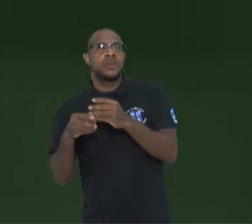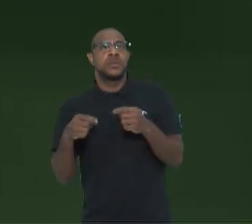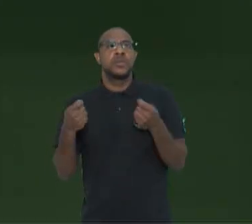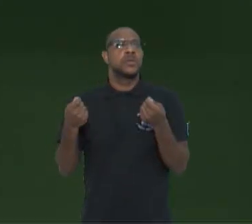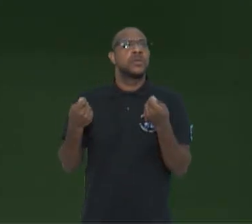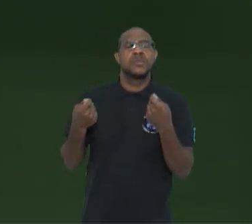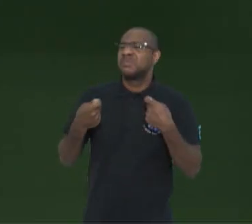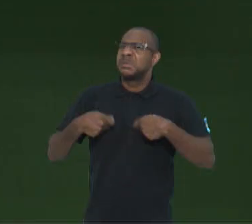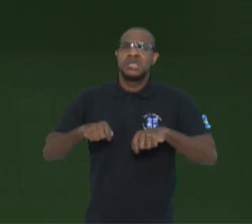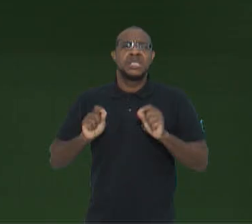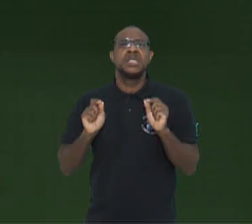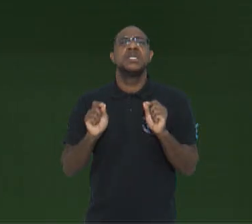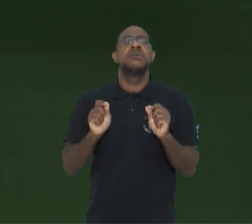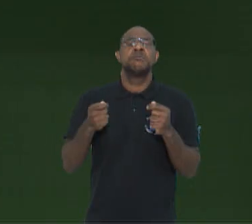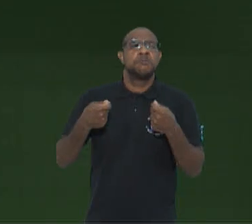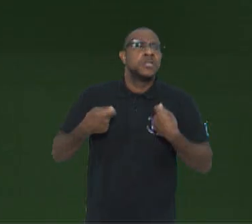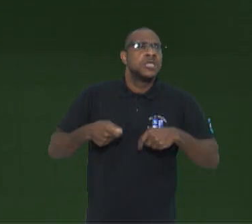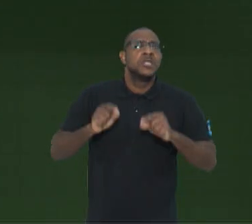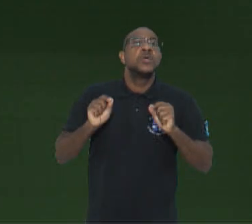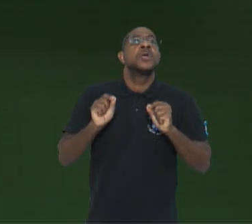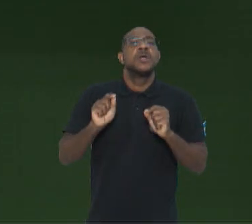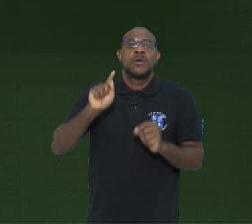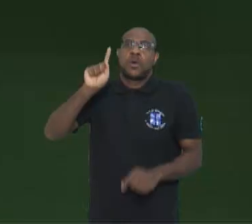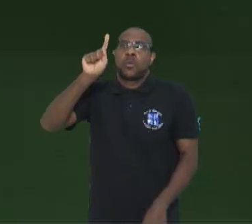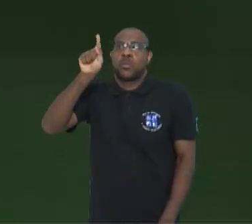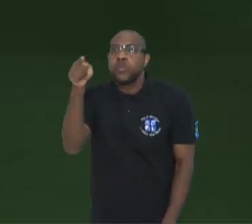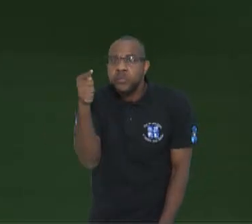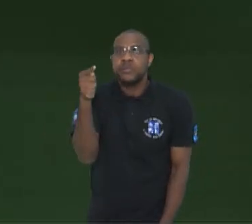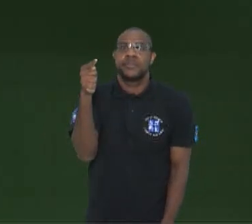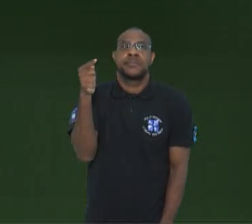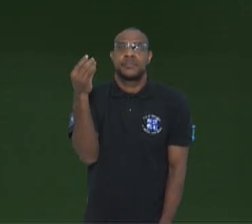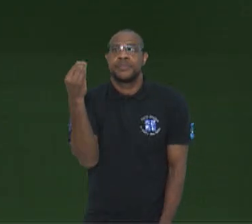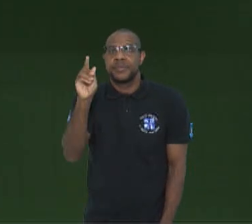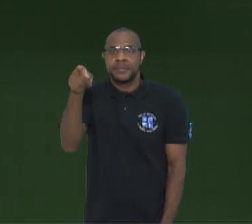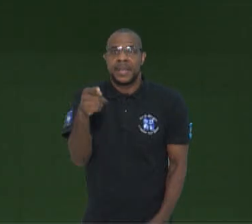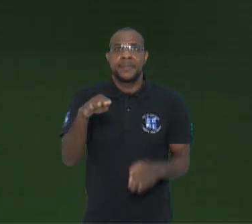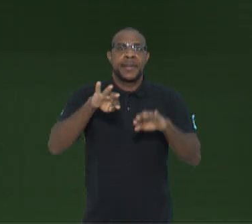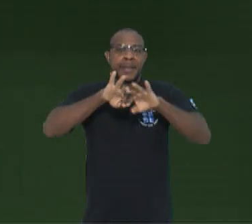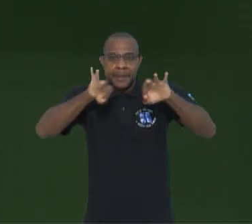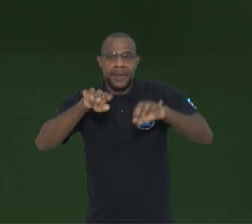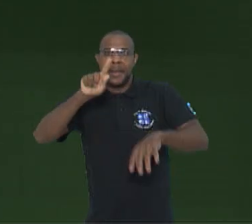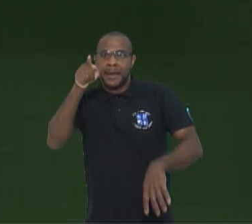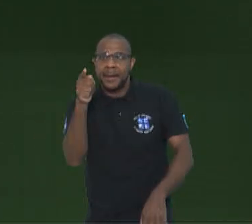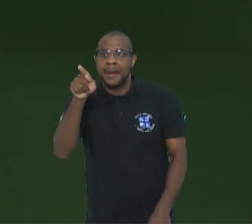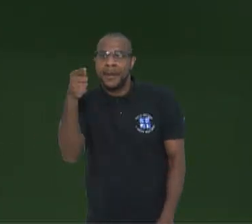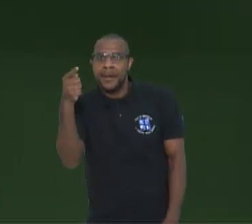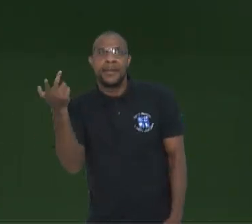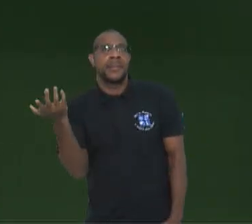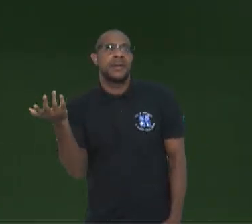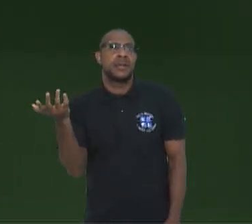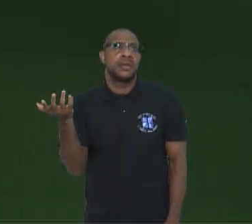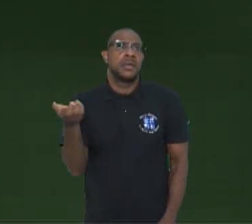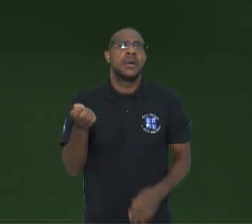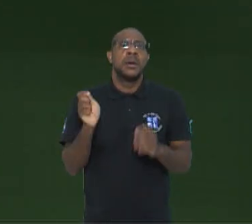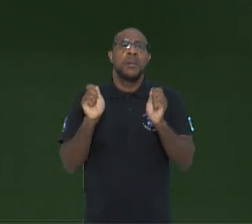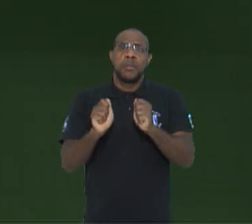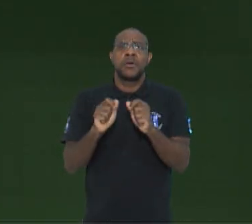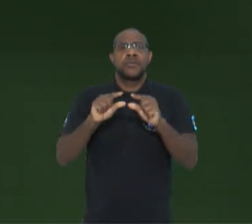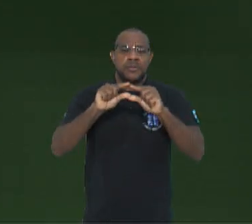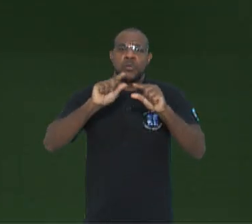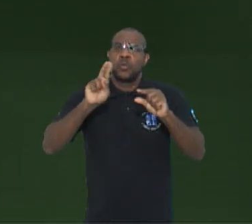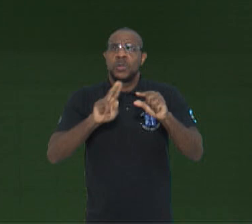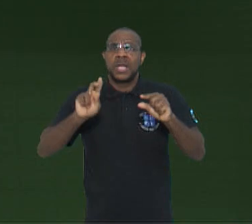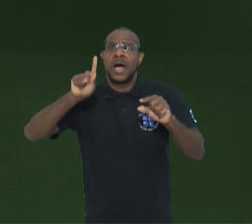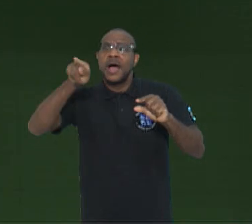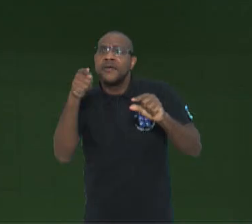preciso necessariamente usar uma vírgula para separar essas coisas, né? Eu posso usar uma vírgula para separar, por exemplo,